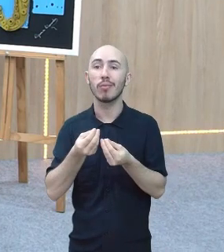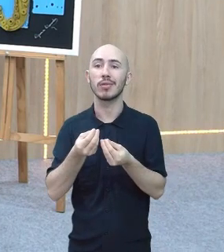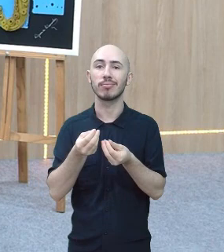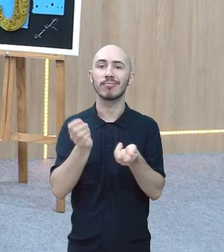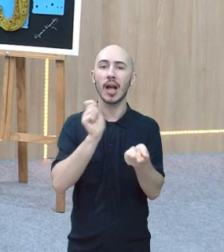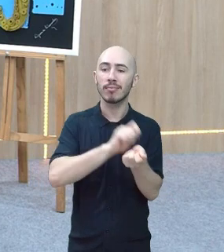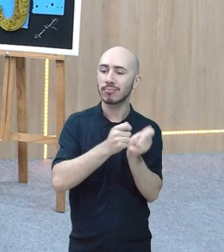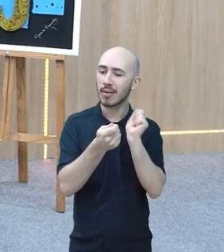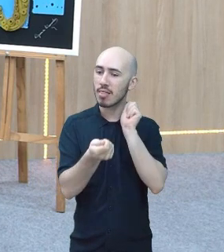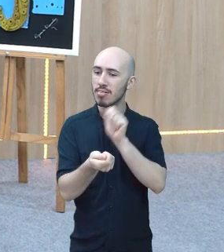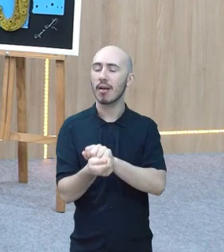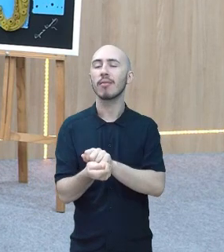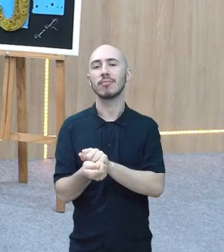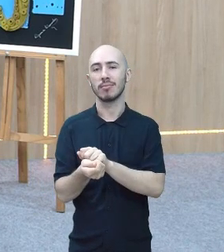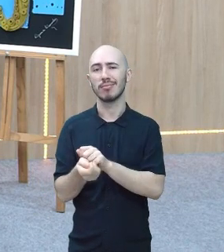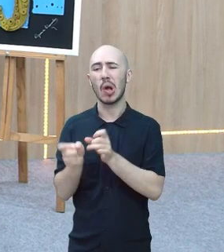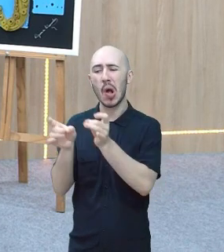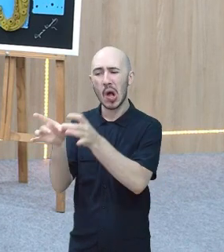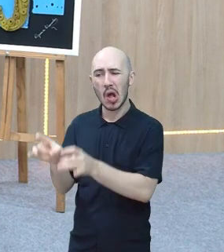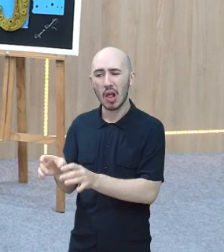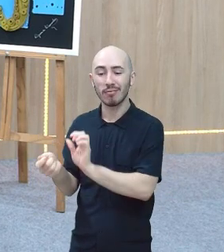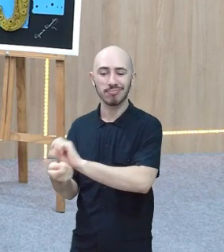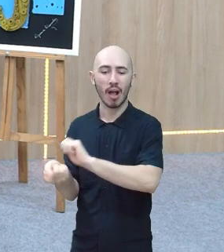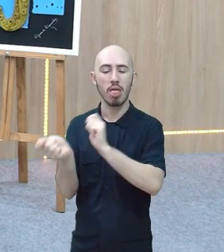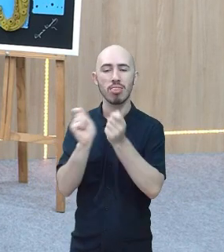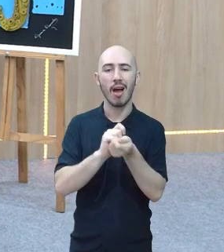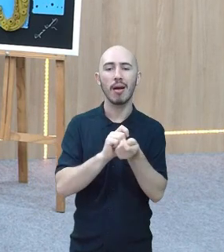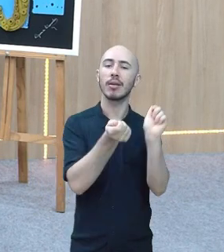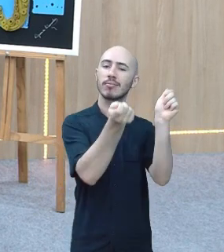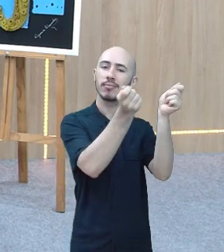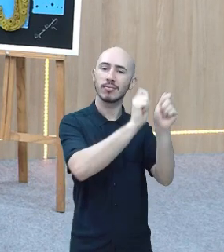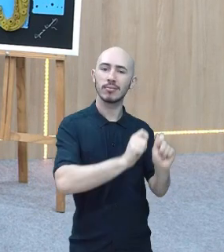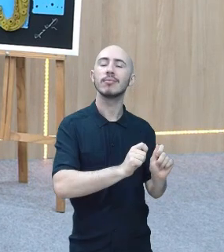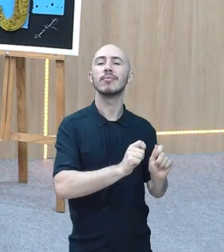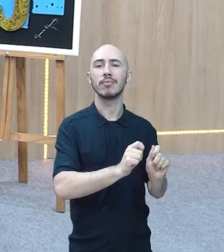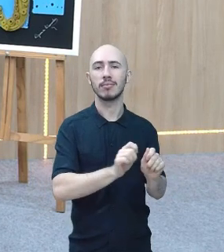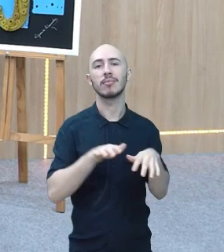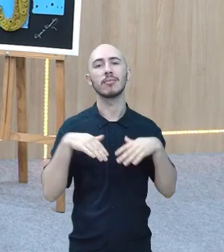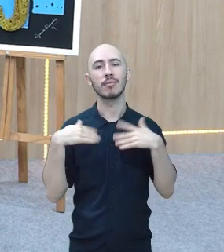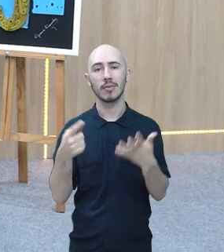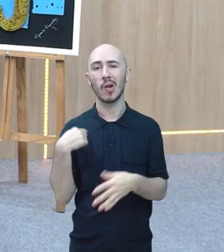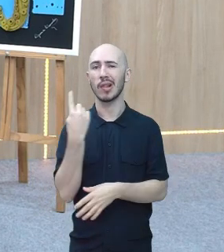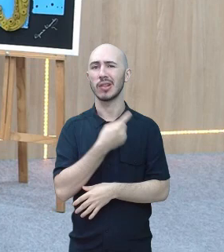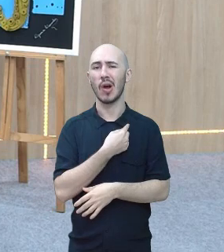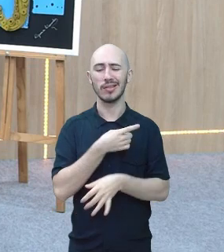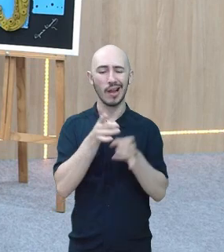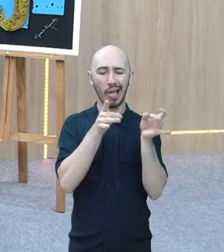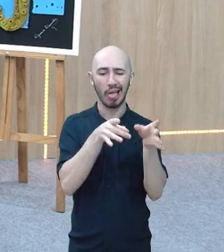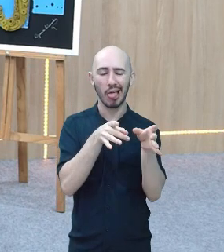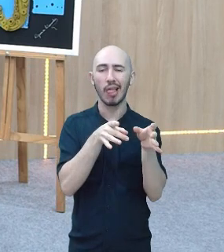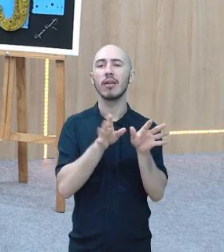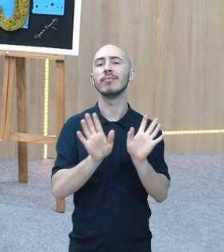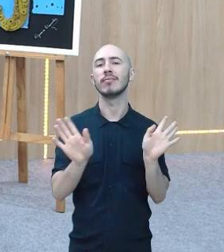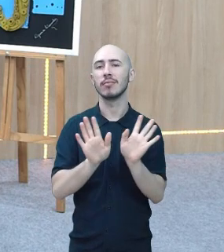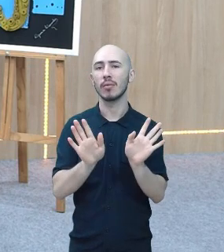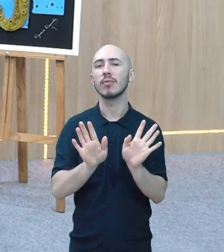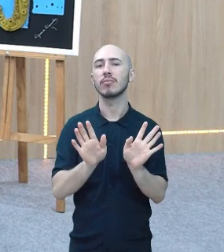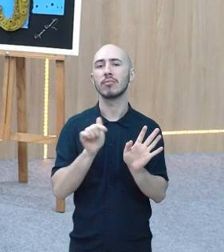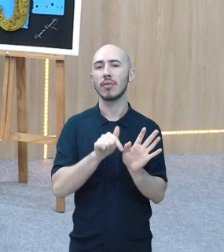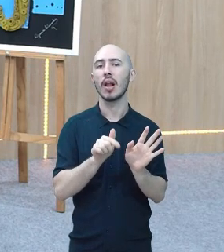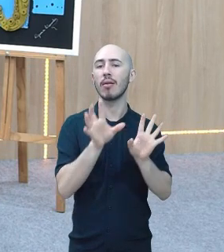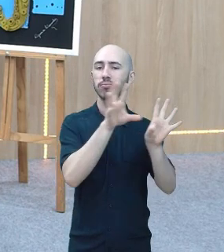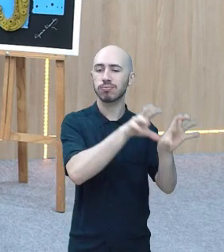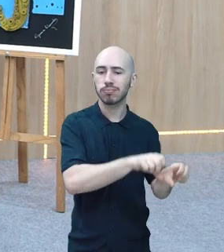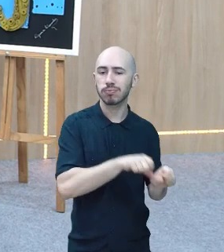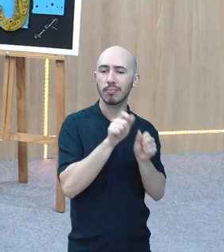isso, né? Ela utiliza desse descarte de algo que a gente vai descartar, que está ultrapassado, que não tem utilidade,